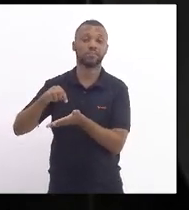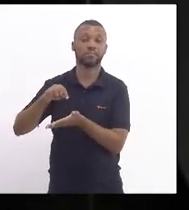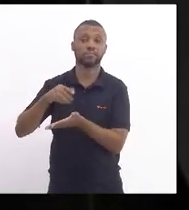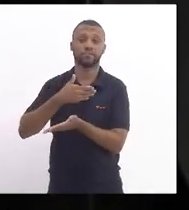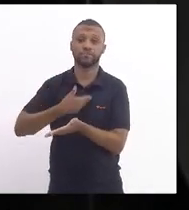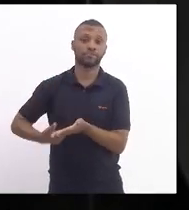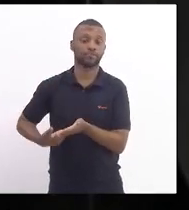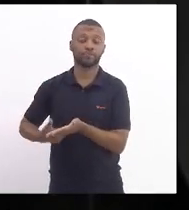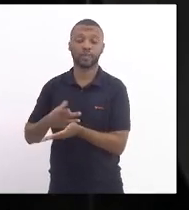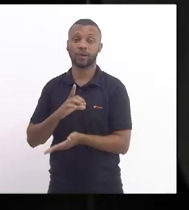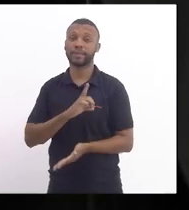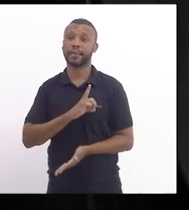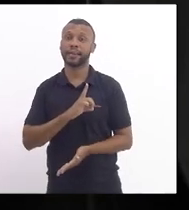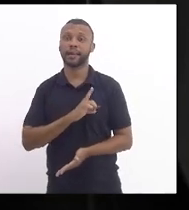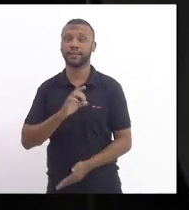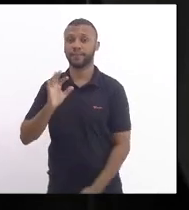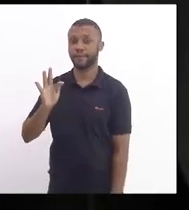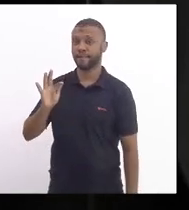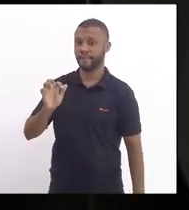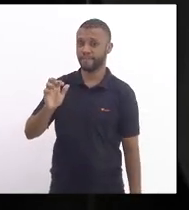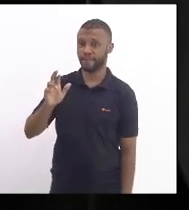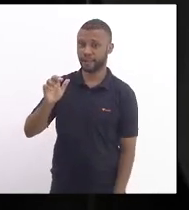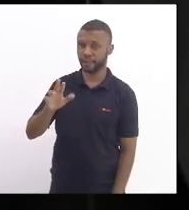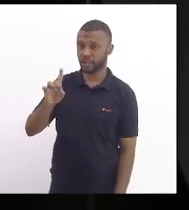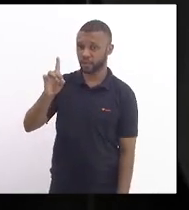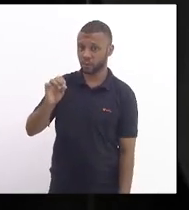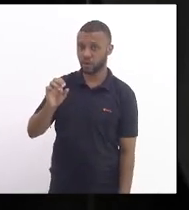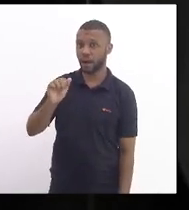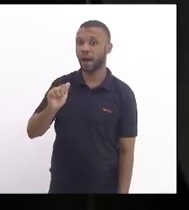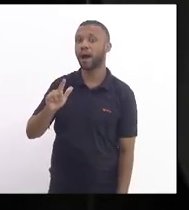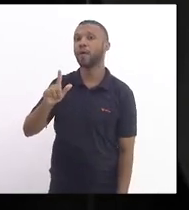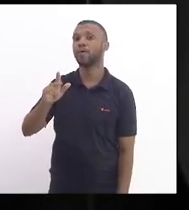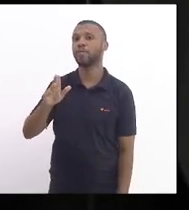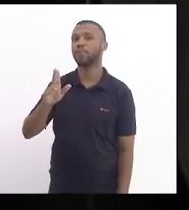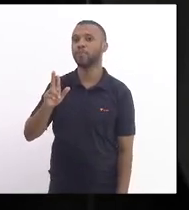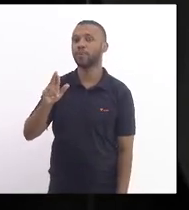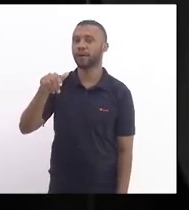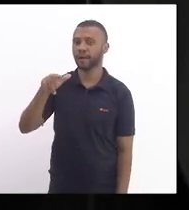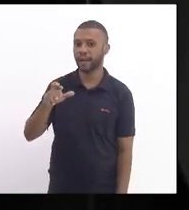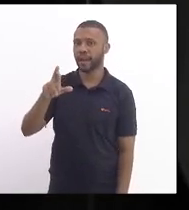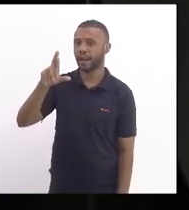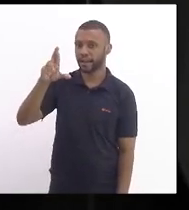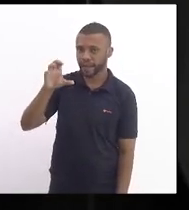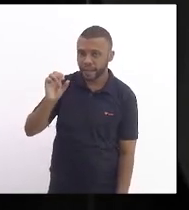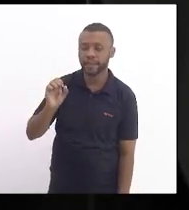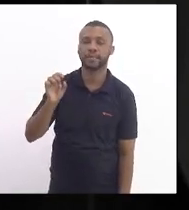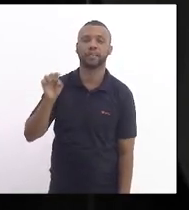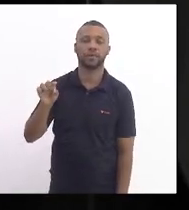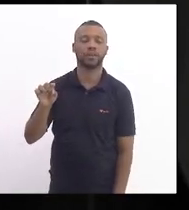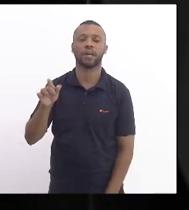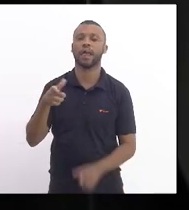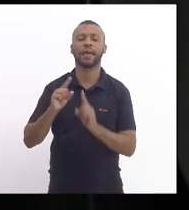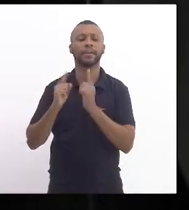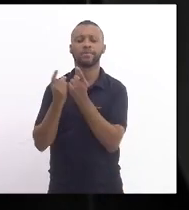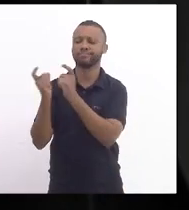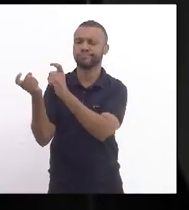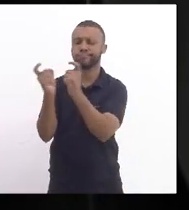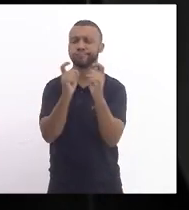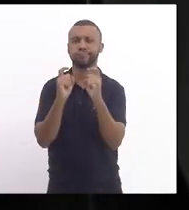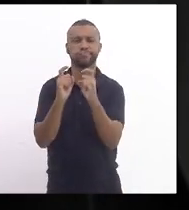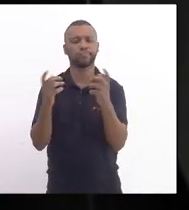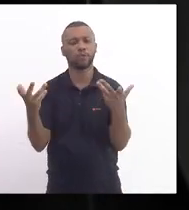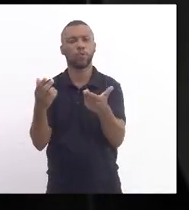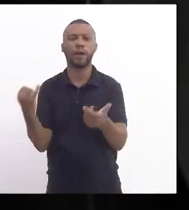Fernando Albuquerque por que que eu digo isso porque essas audiências foram fundamentais para